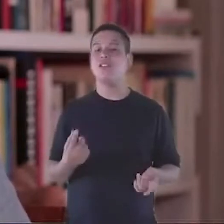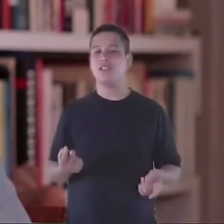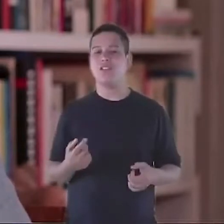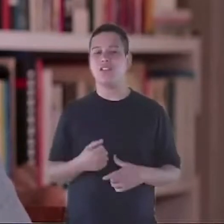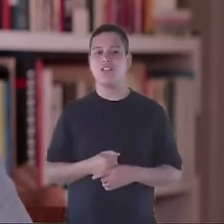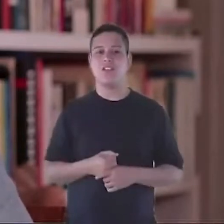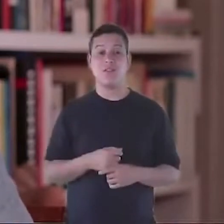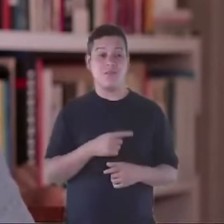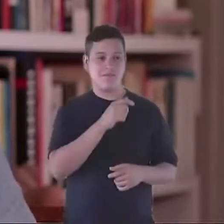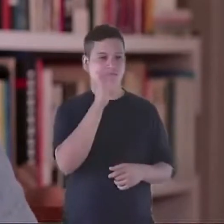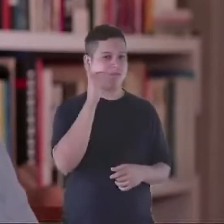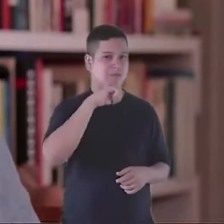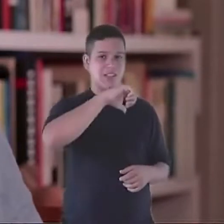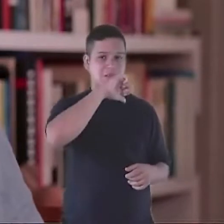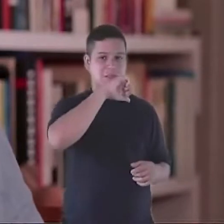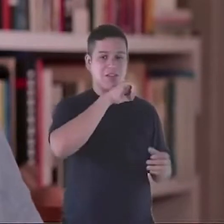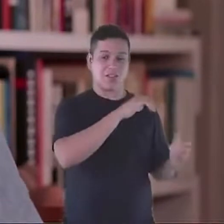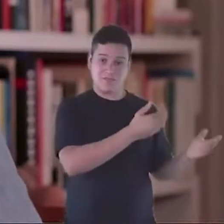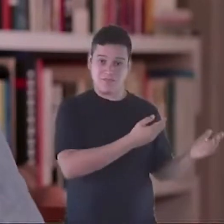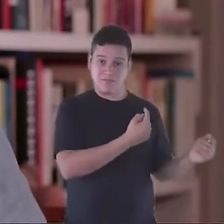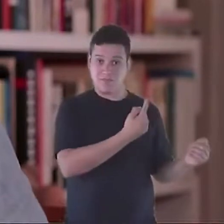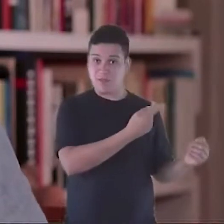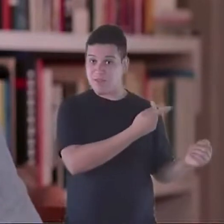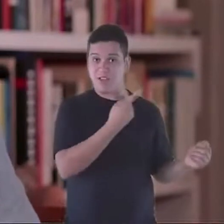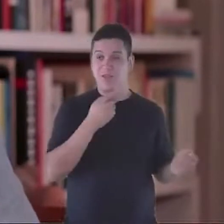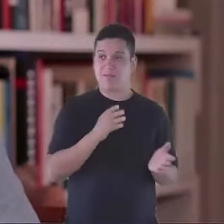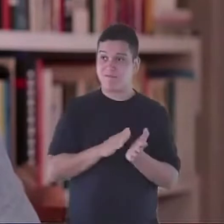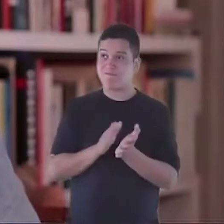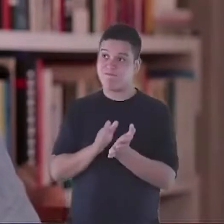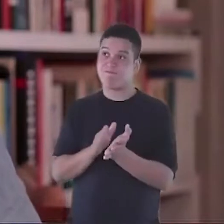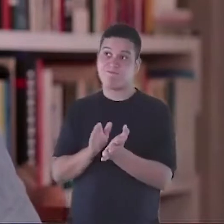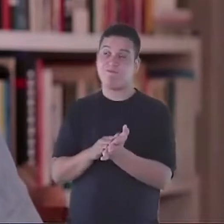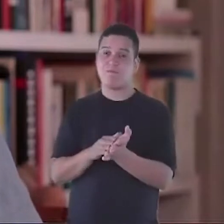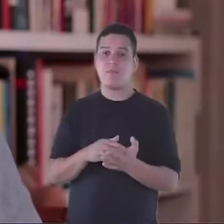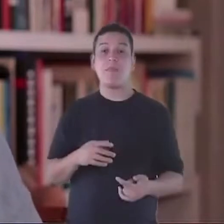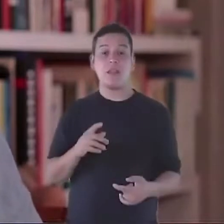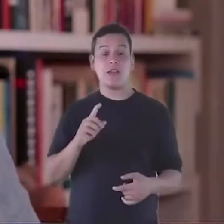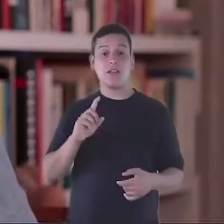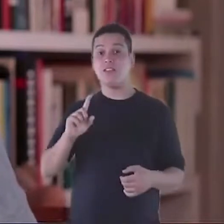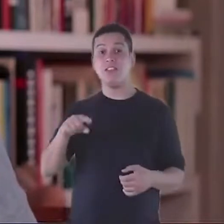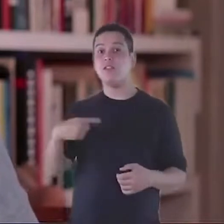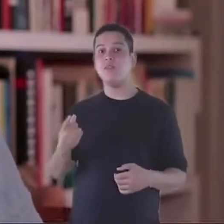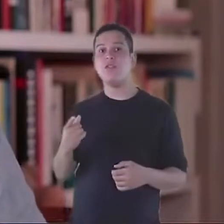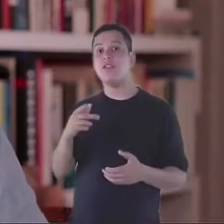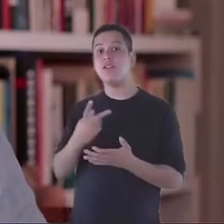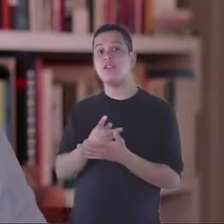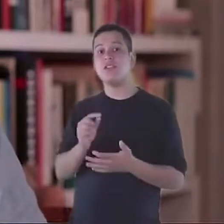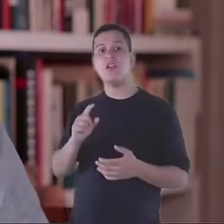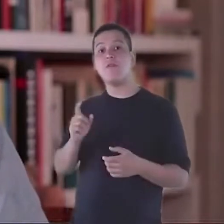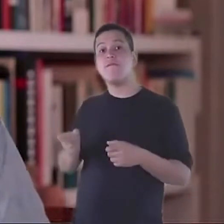para minha turma, escrevendo e lendo melhor que os meus colegas.